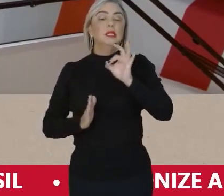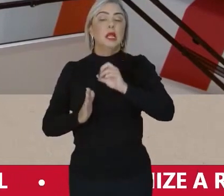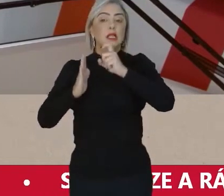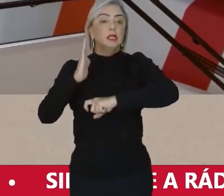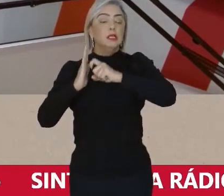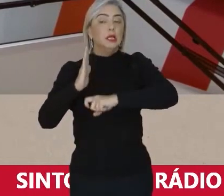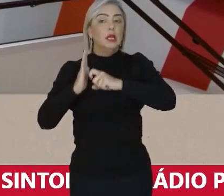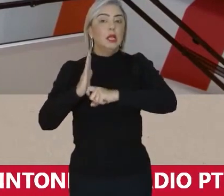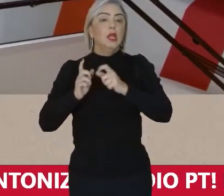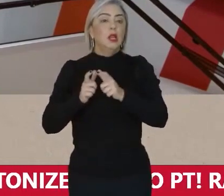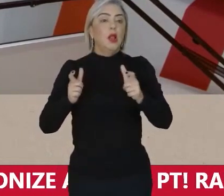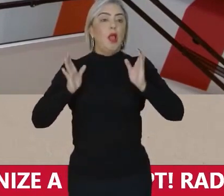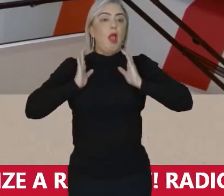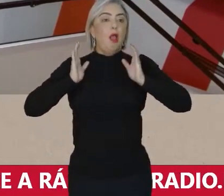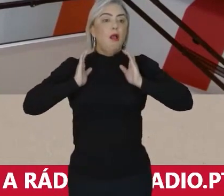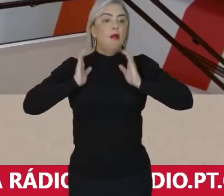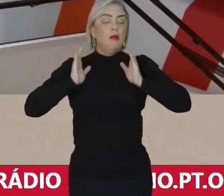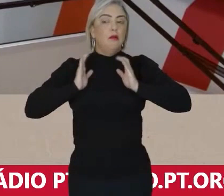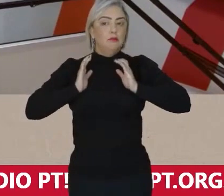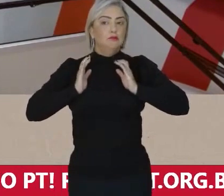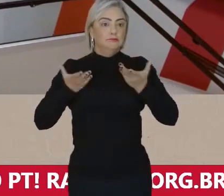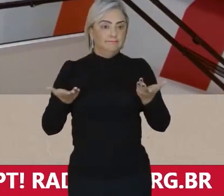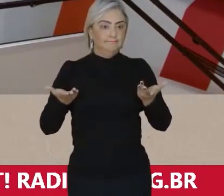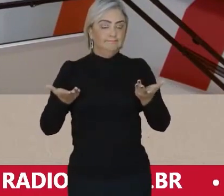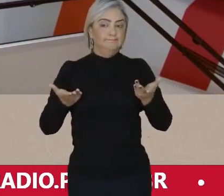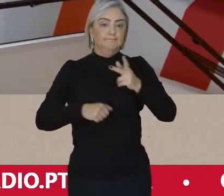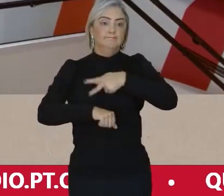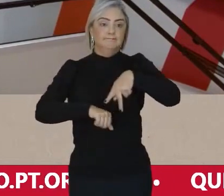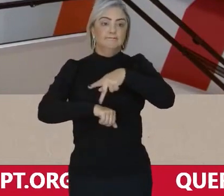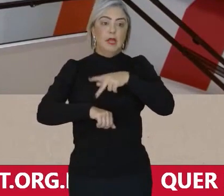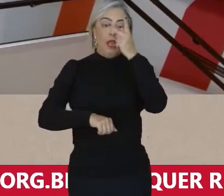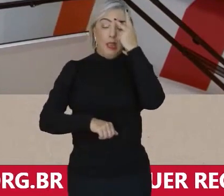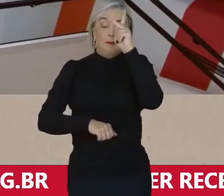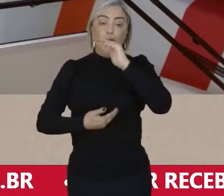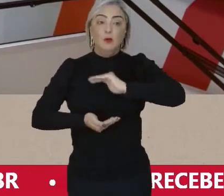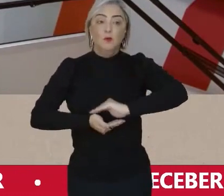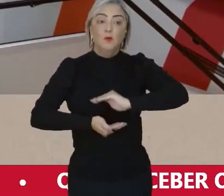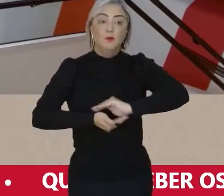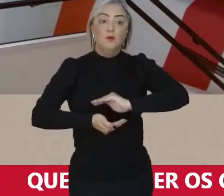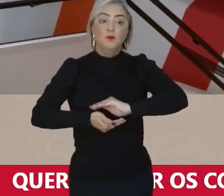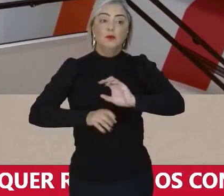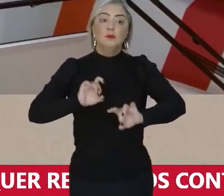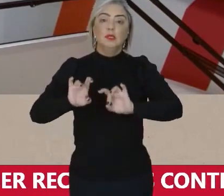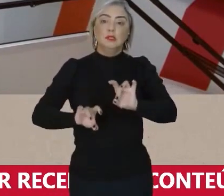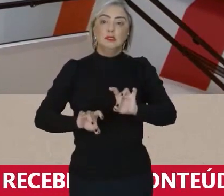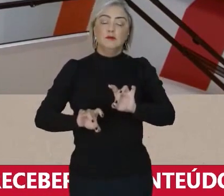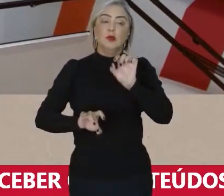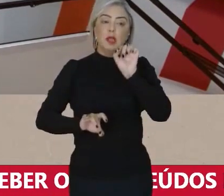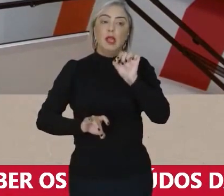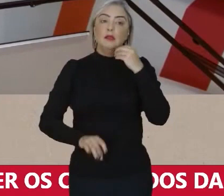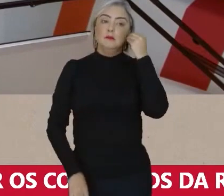extraordinária do grande capital e das grandes fortunas do país para um fundo específico, como foi